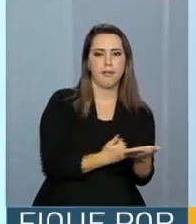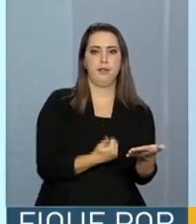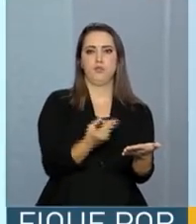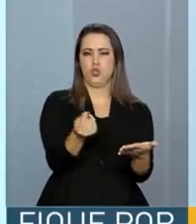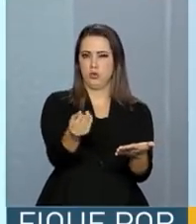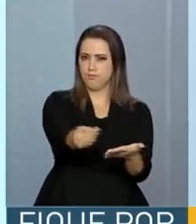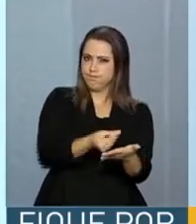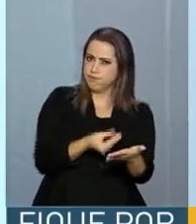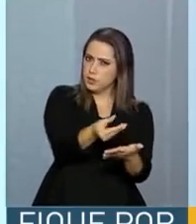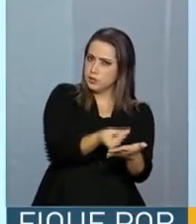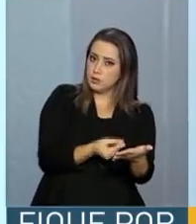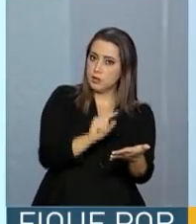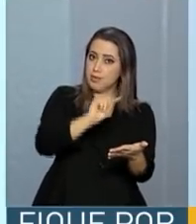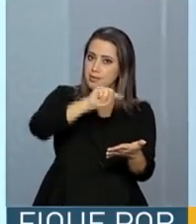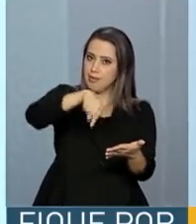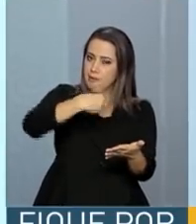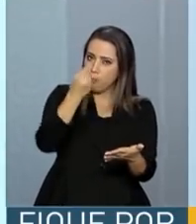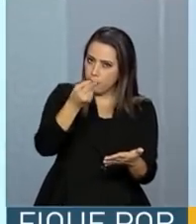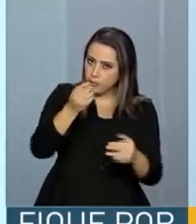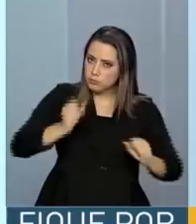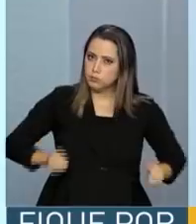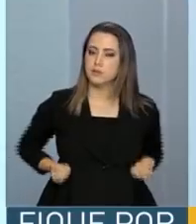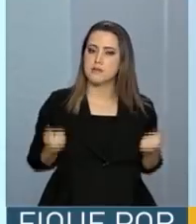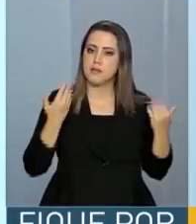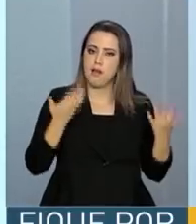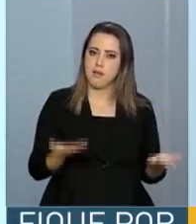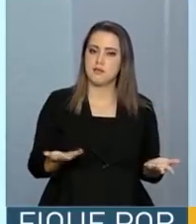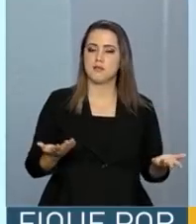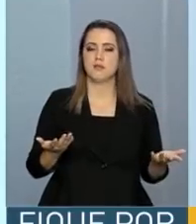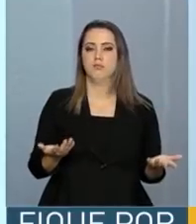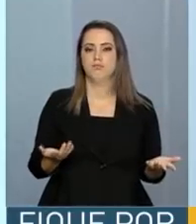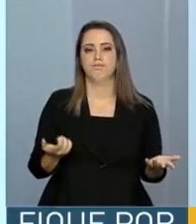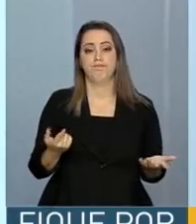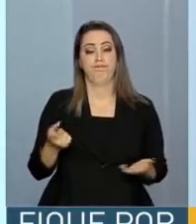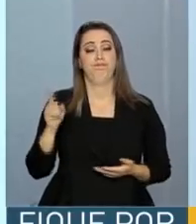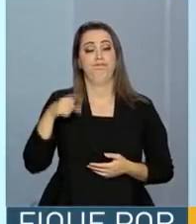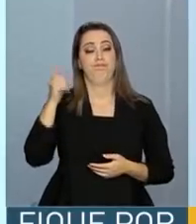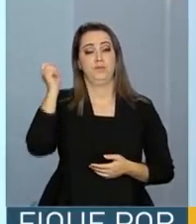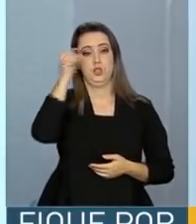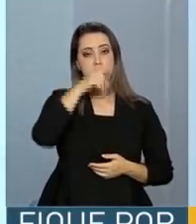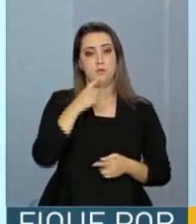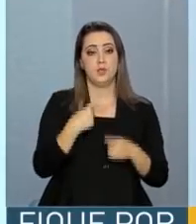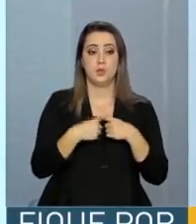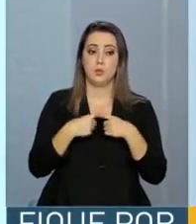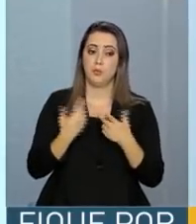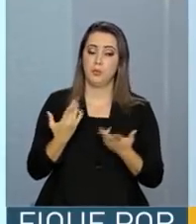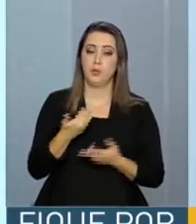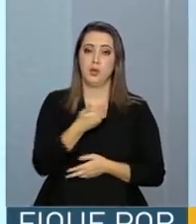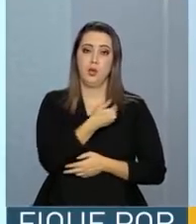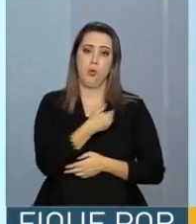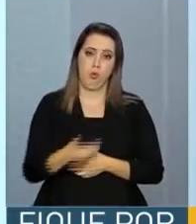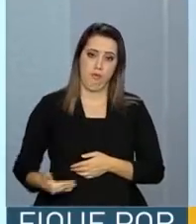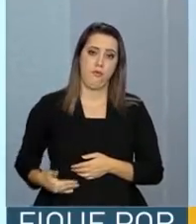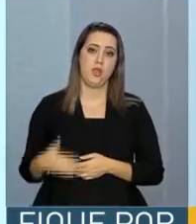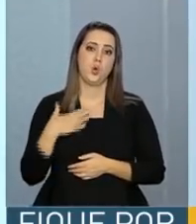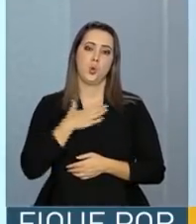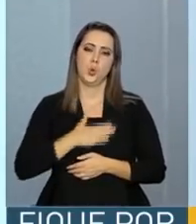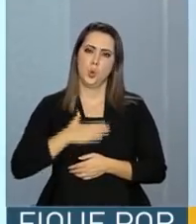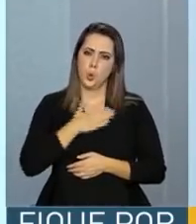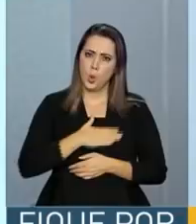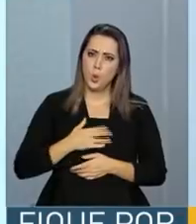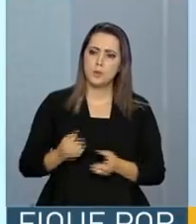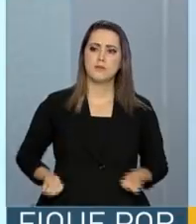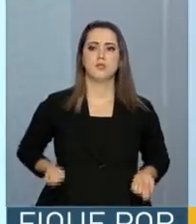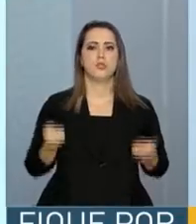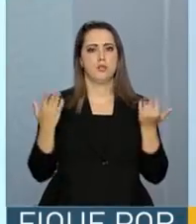não era fácil porque o mais o governante e aprecia é gastar naturalmente o governante quando digo aqui que